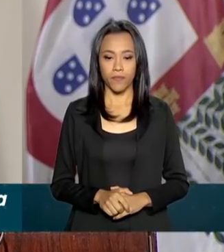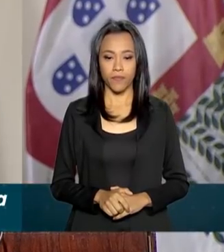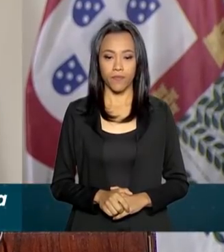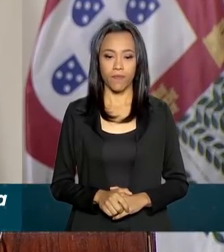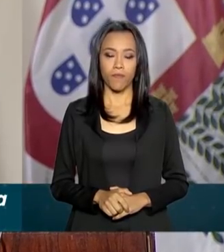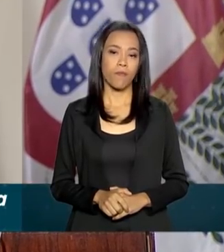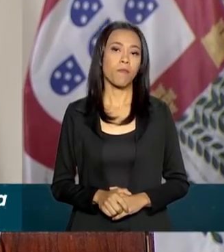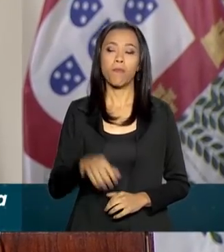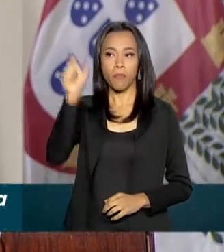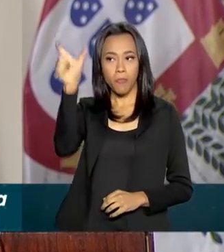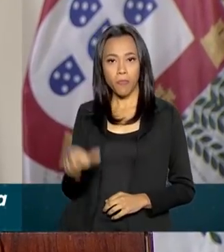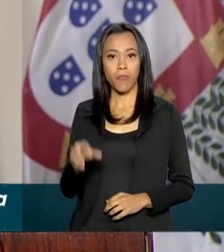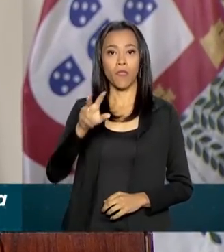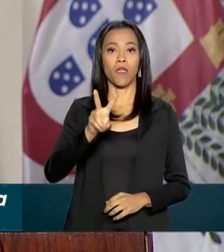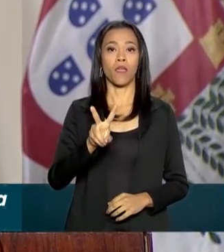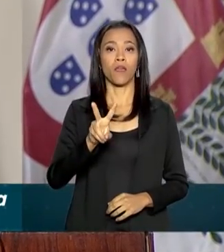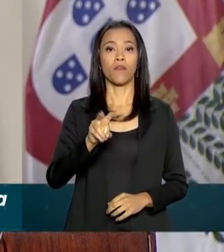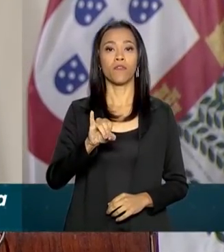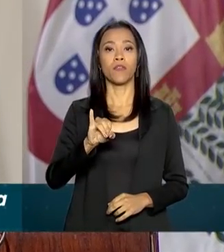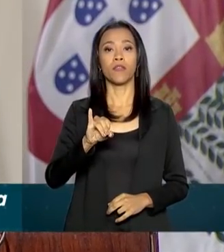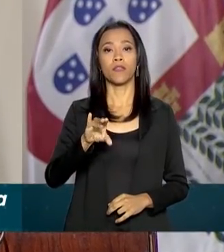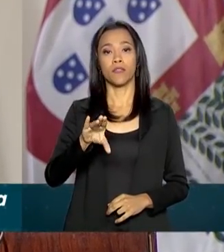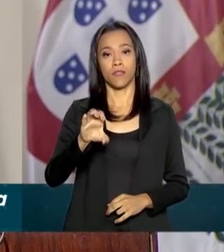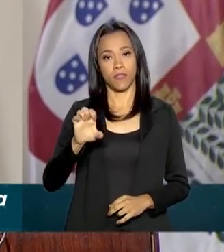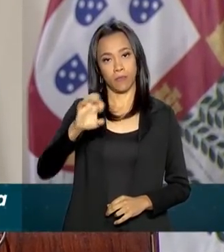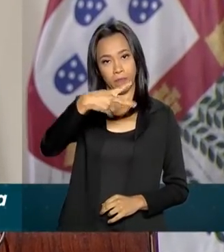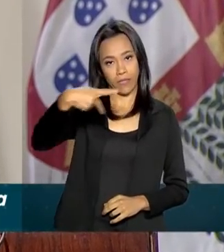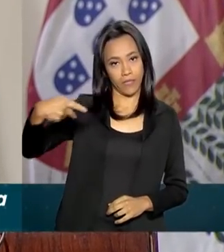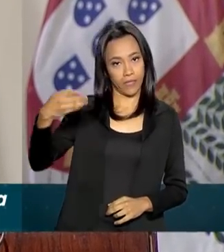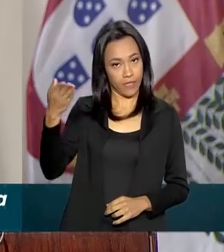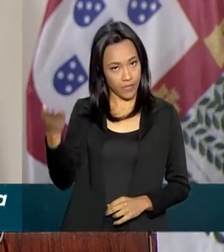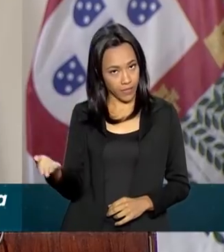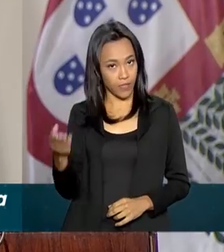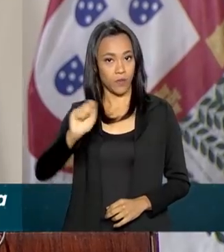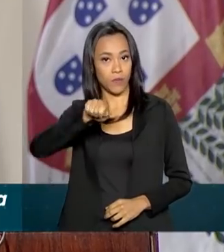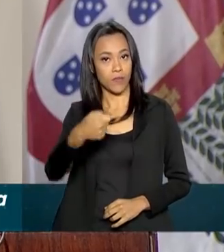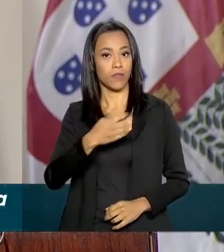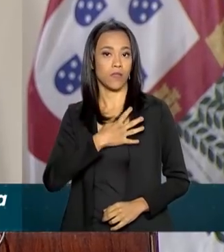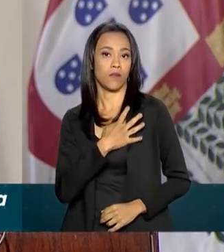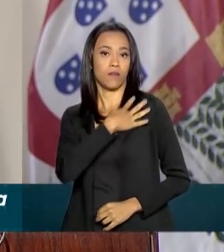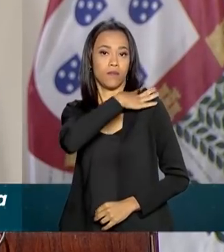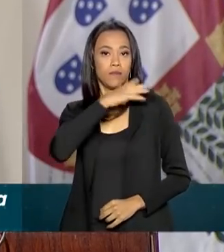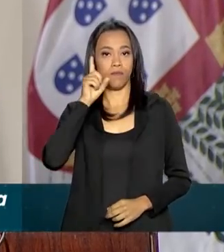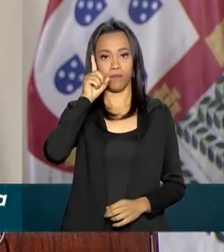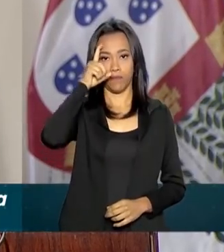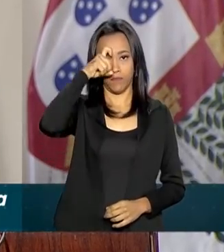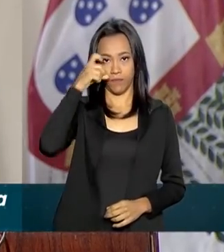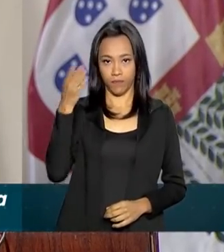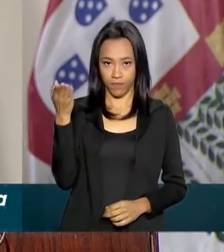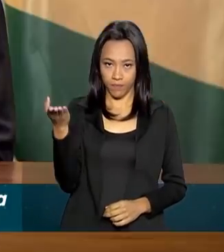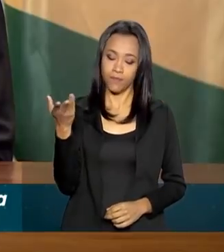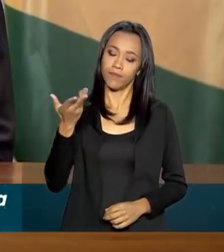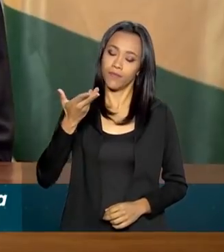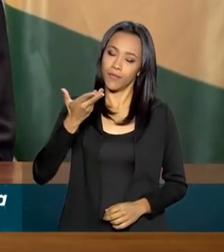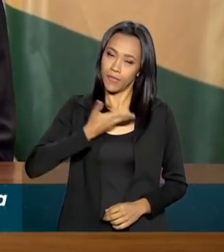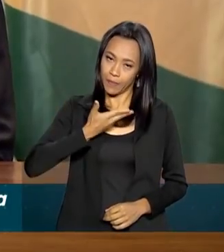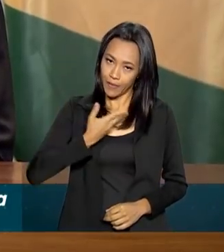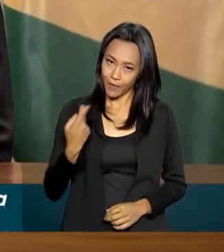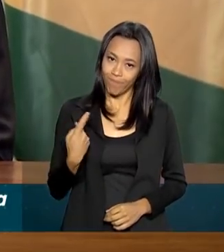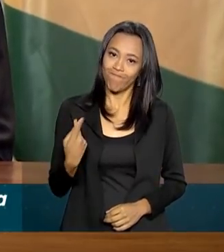apesar do vice presidente antônio milton martins mourão meu amigo